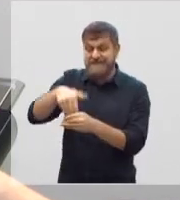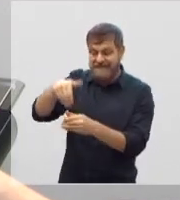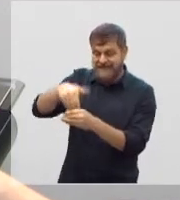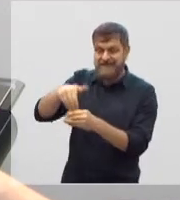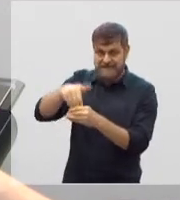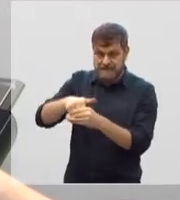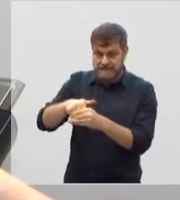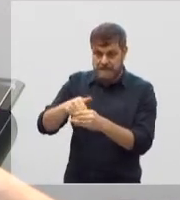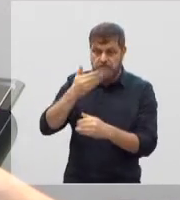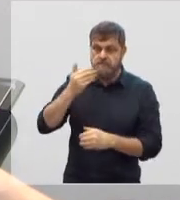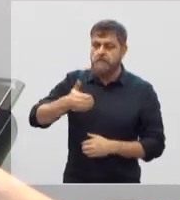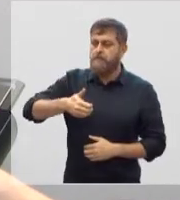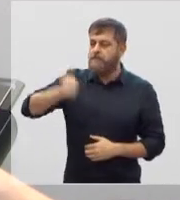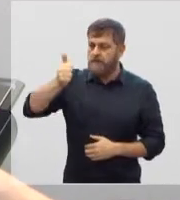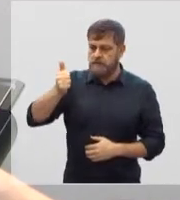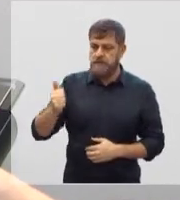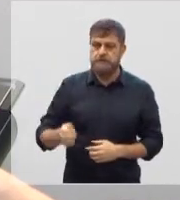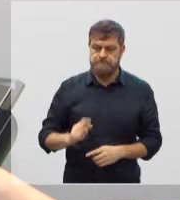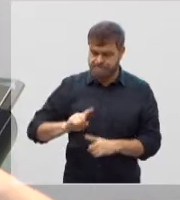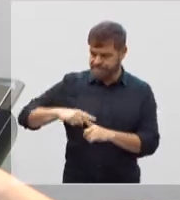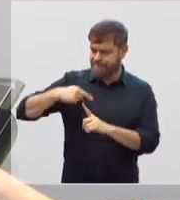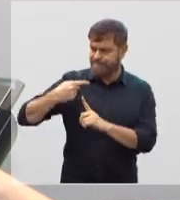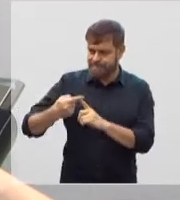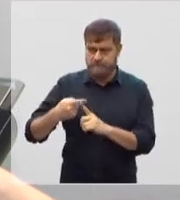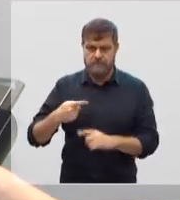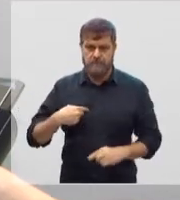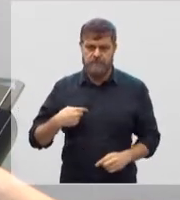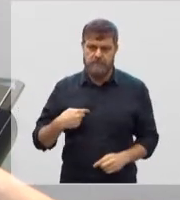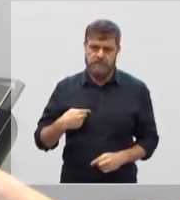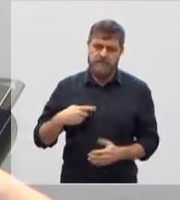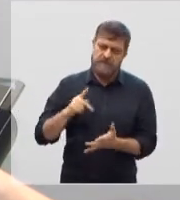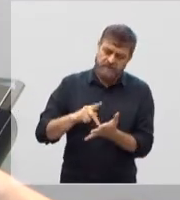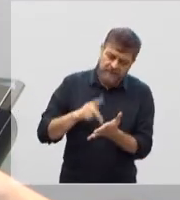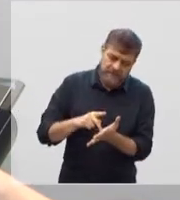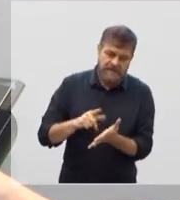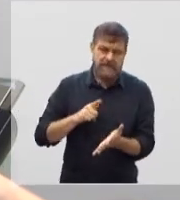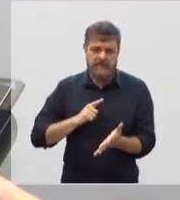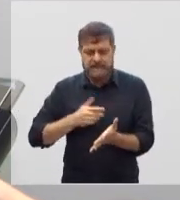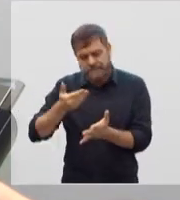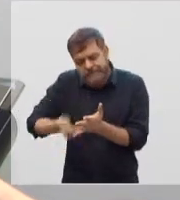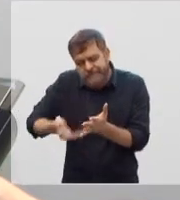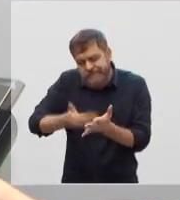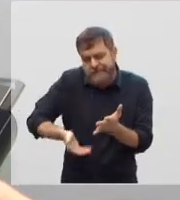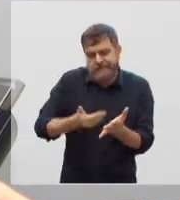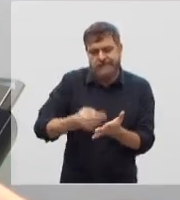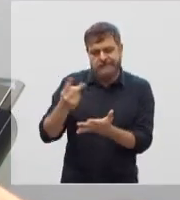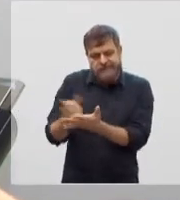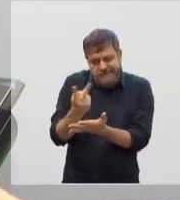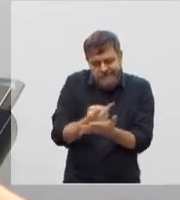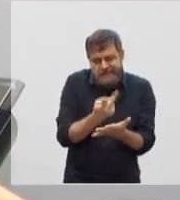regras eleitorais e, ao meu ver, positivamente. Claro que ocorreram perdas,